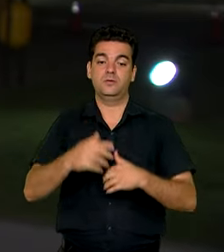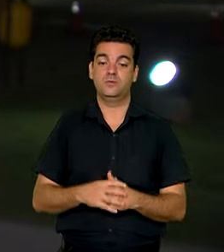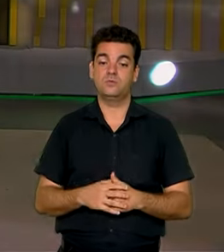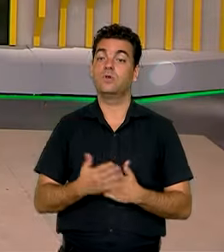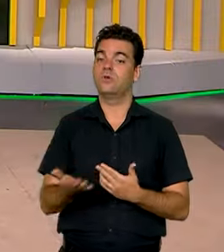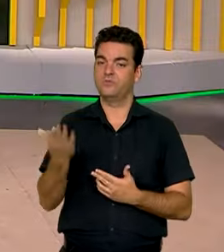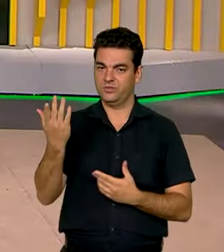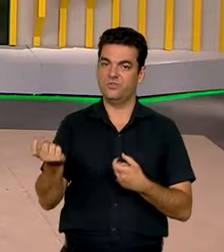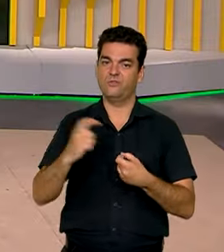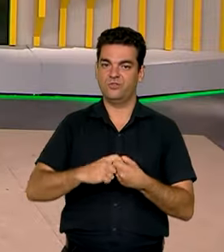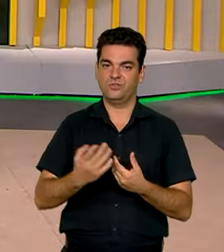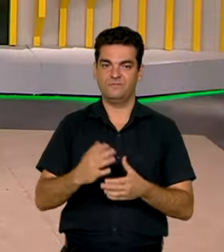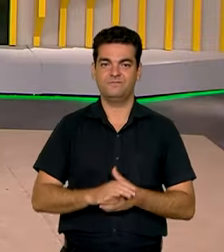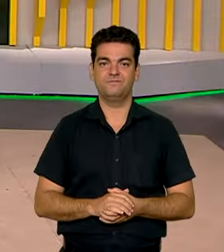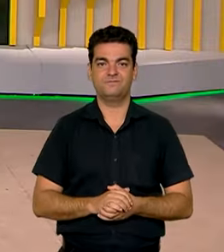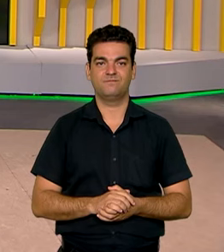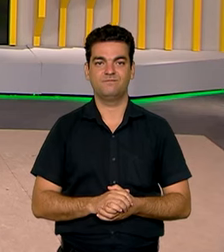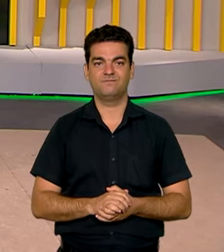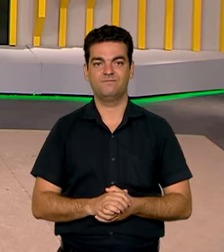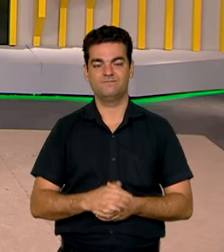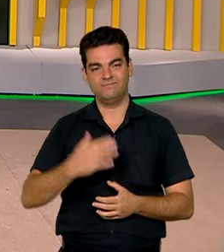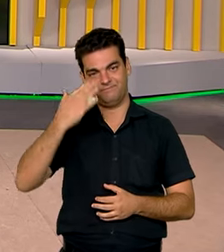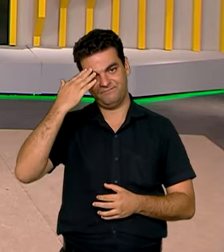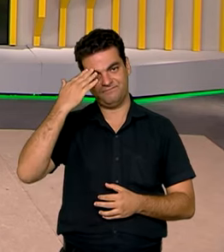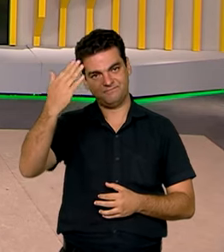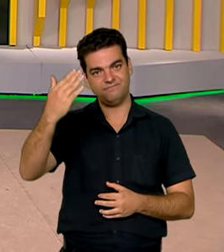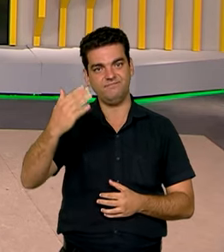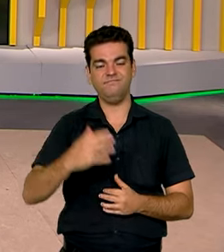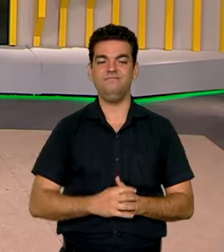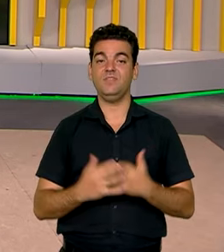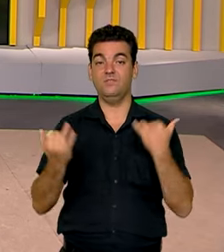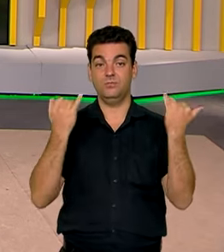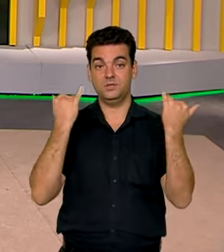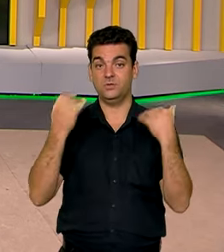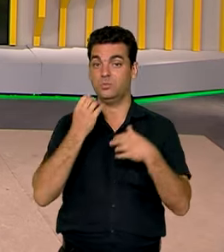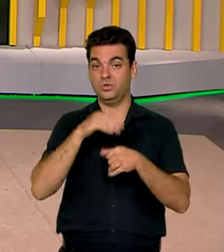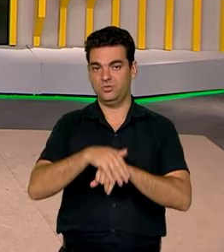volto com você, Roberto e Ana. Tá ótimo. Pablo, obrigado aí pelas suas informações. Uma boa noite, hein?